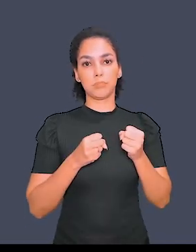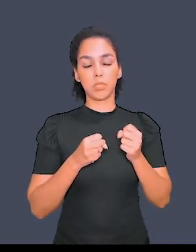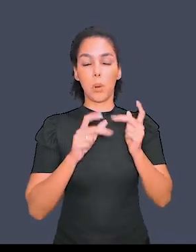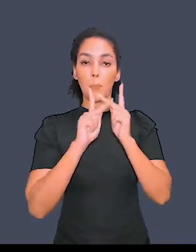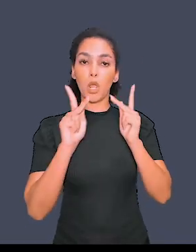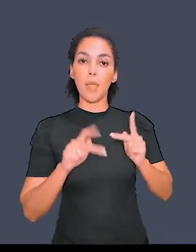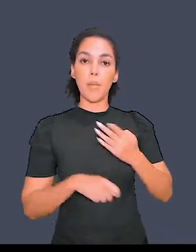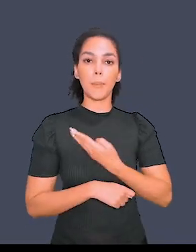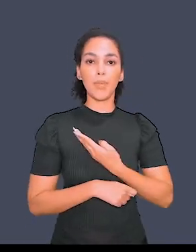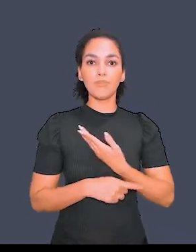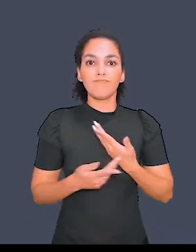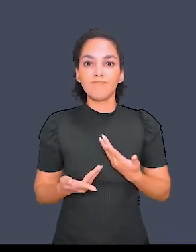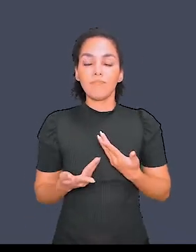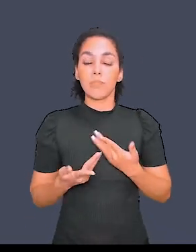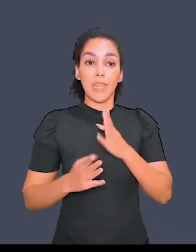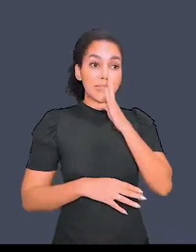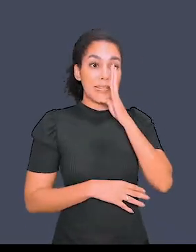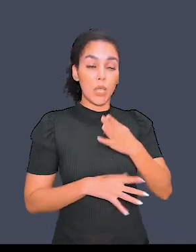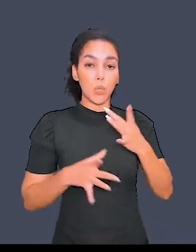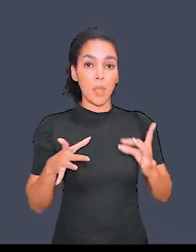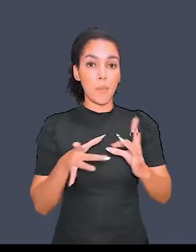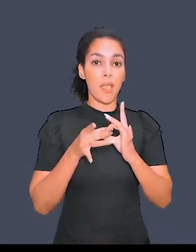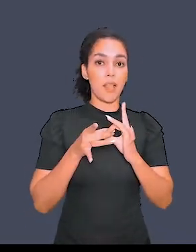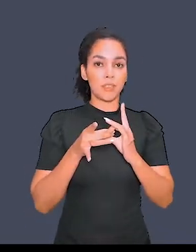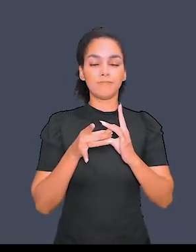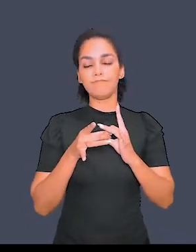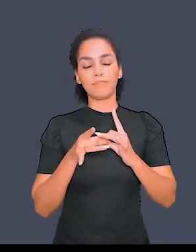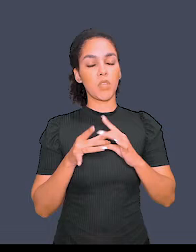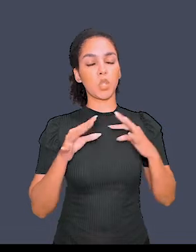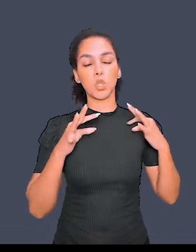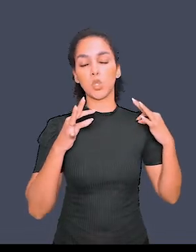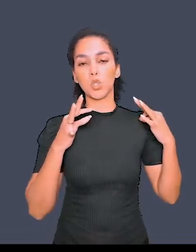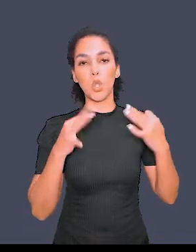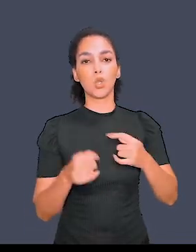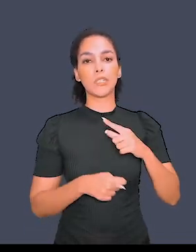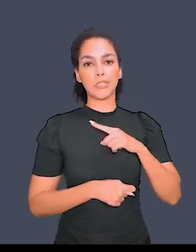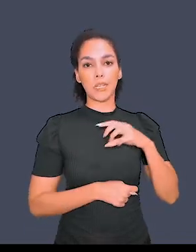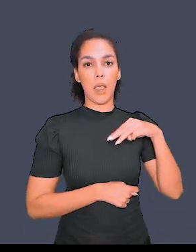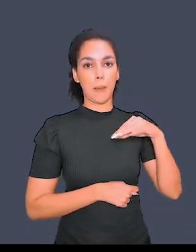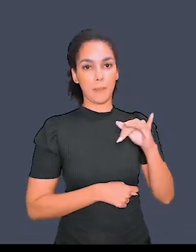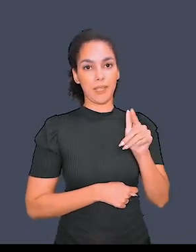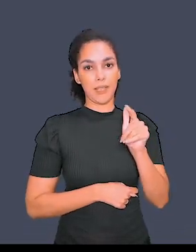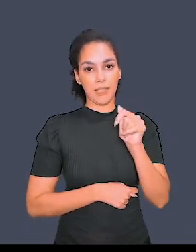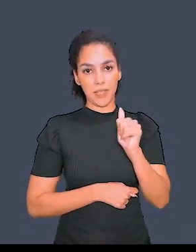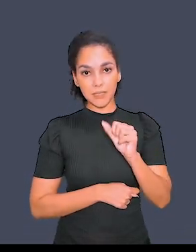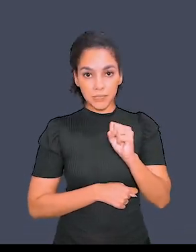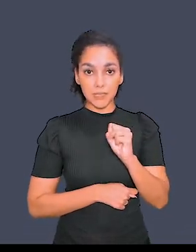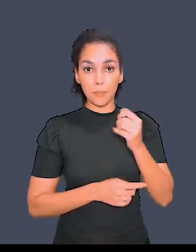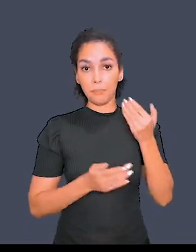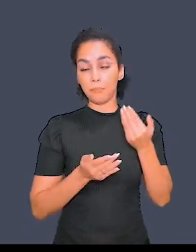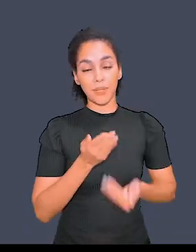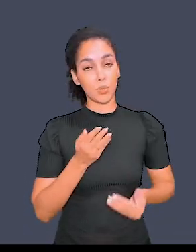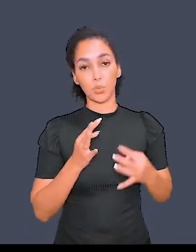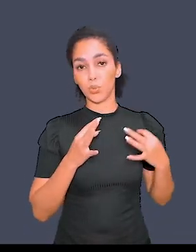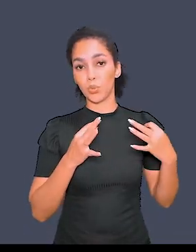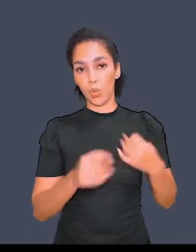de fidelidade. Amigo está vinculado diretamente com a Avianca Brasil, que veio a falir. Todo mundo que tinha suas milhas nesse programa de fidelidade